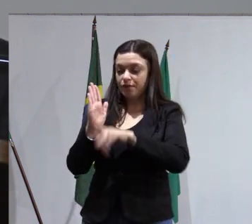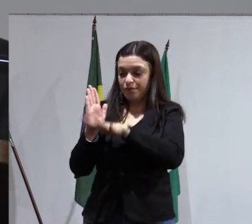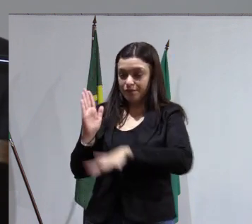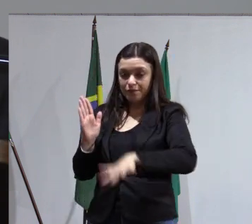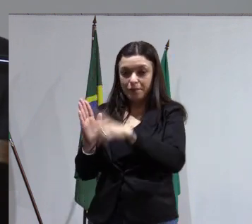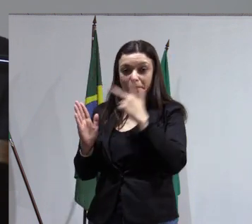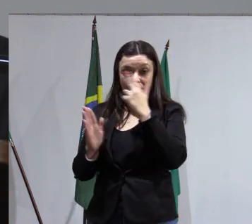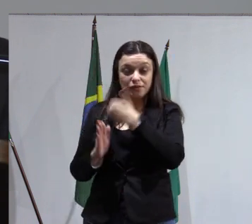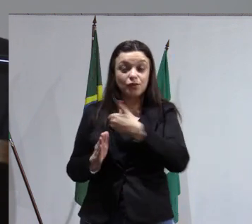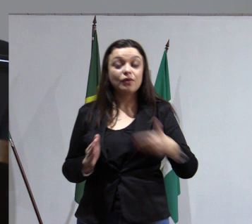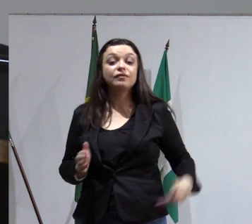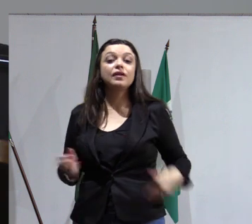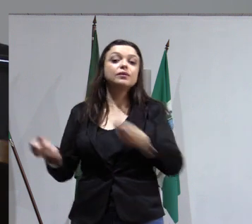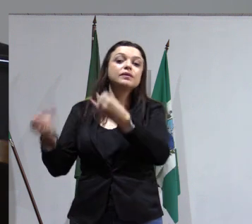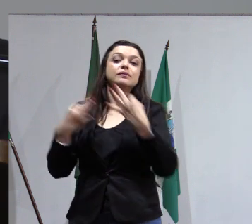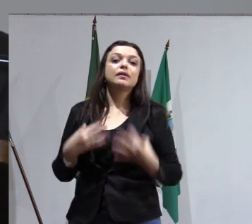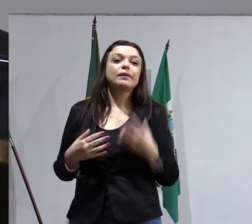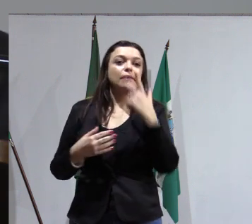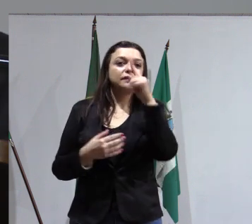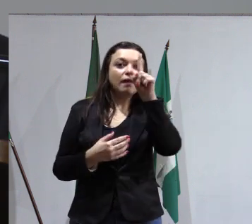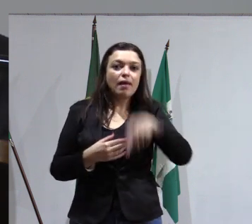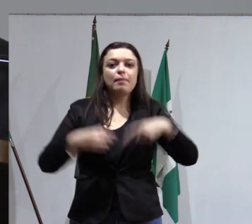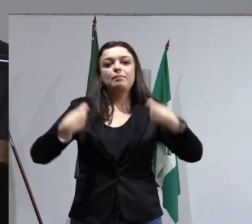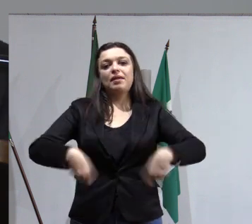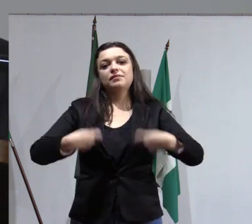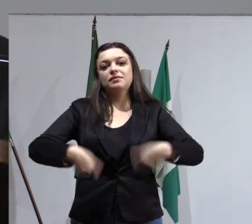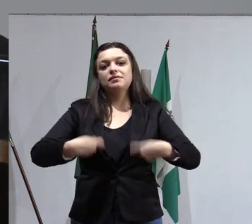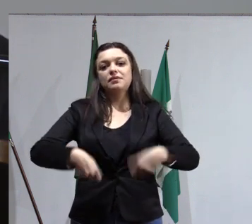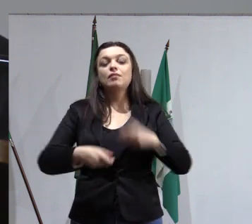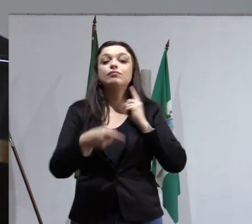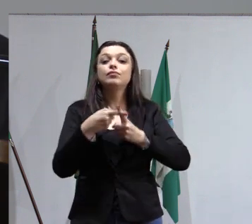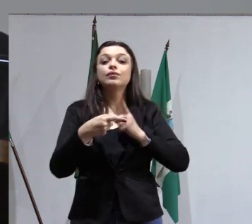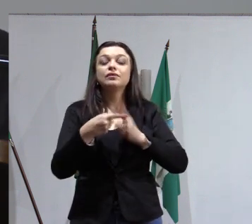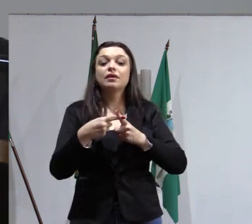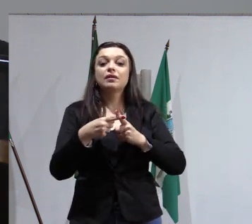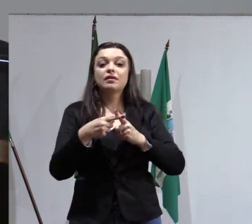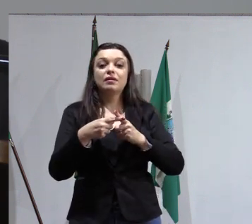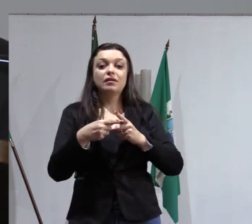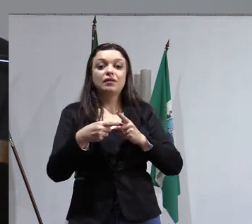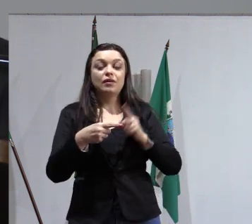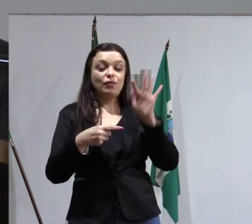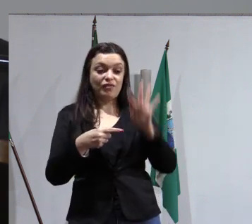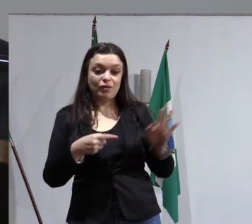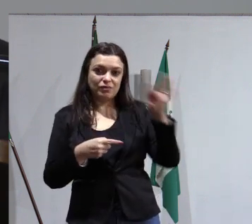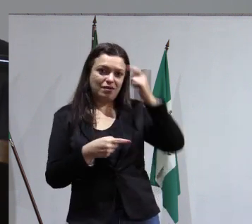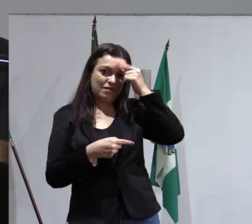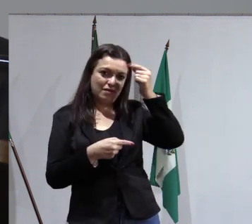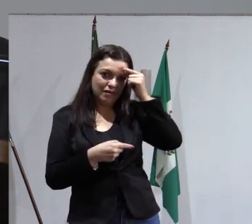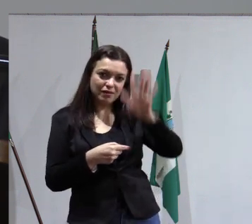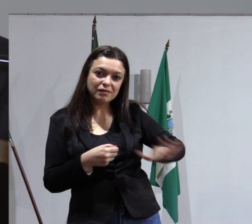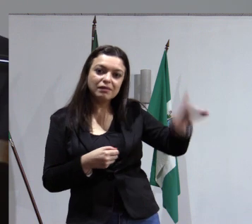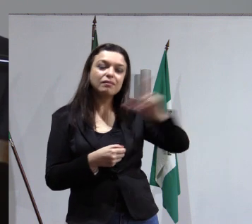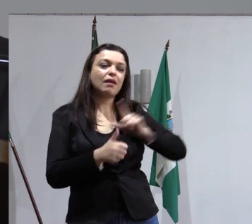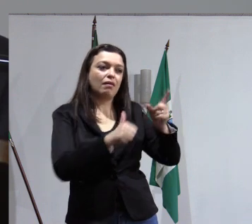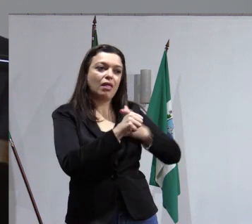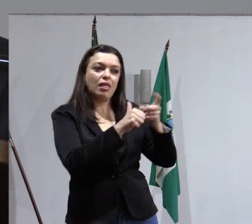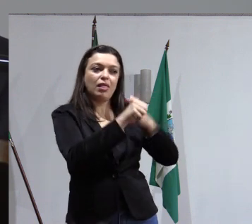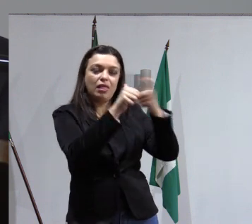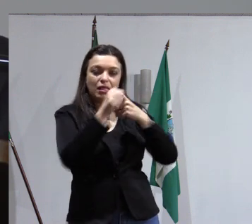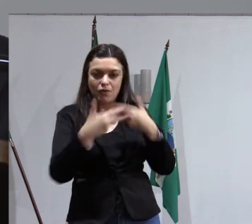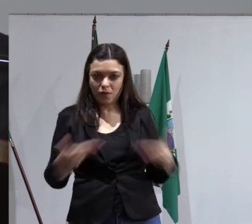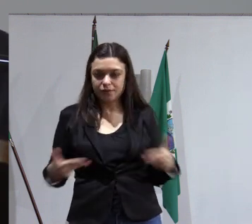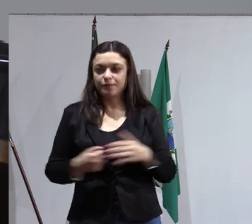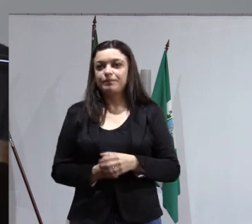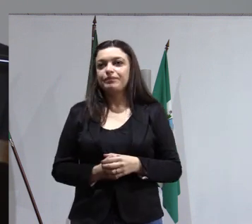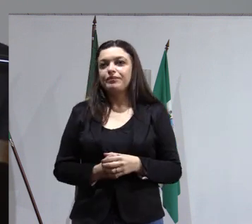medida necessária, dada a baixa arrecadação de recursos. Contudo, dados publicados pelo IBGE nesse ano